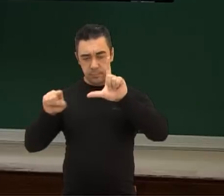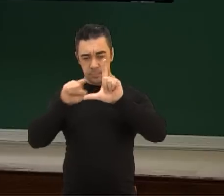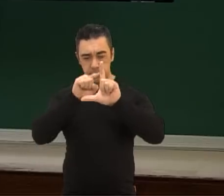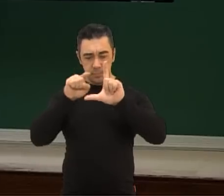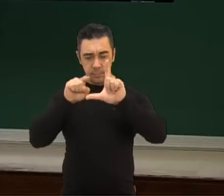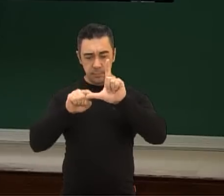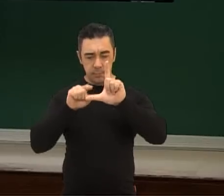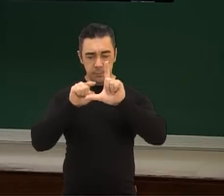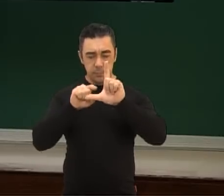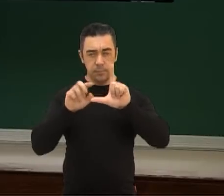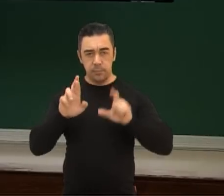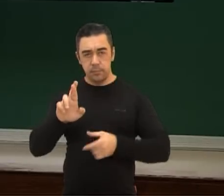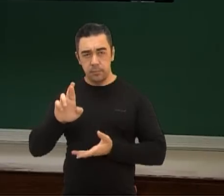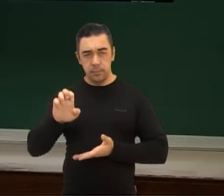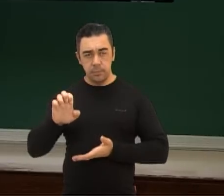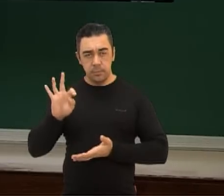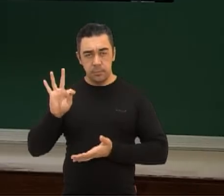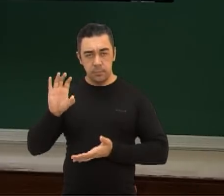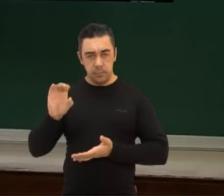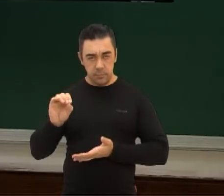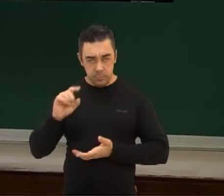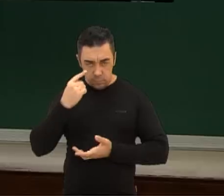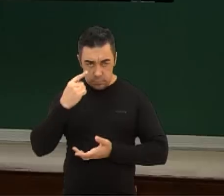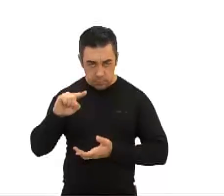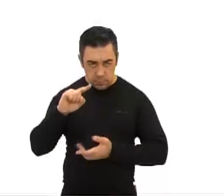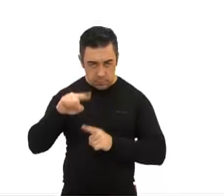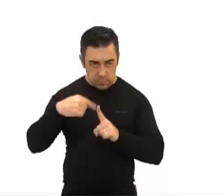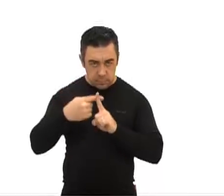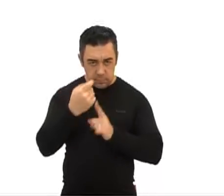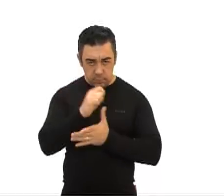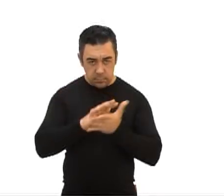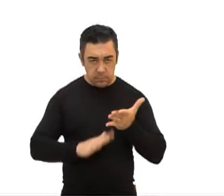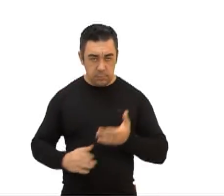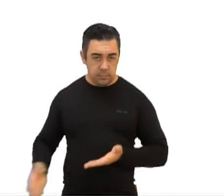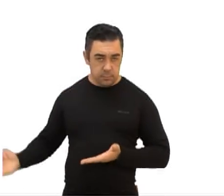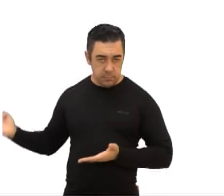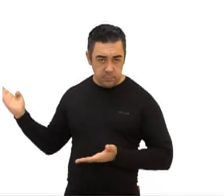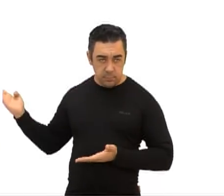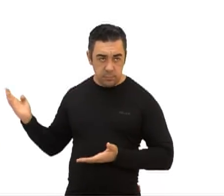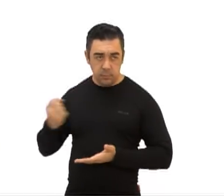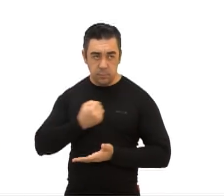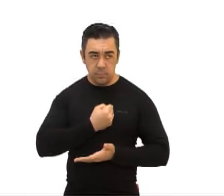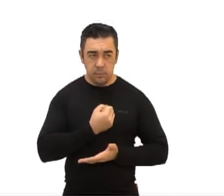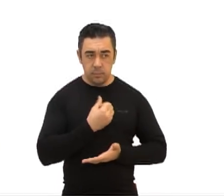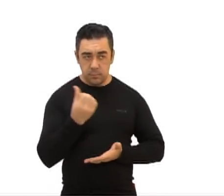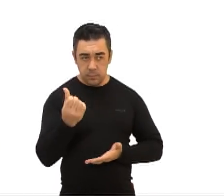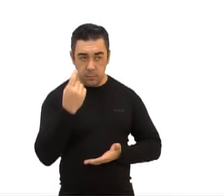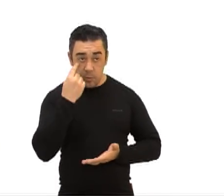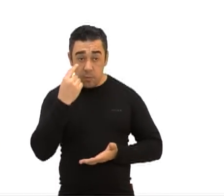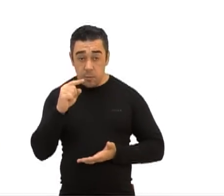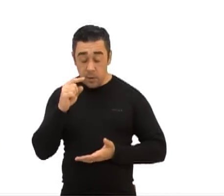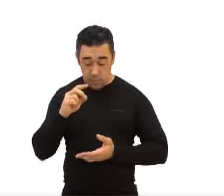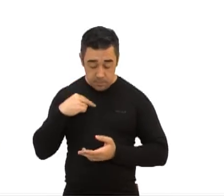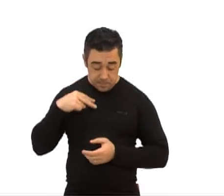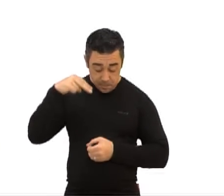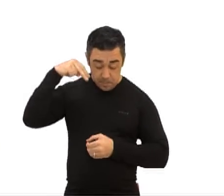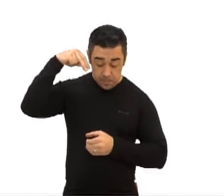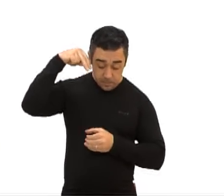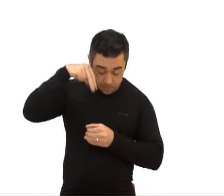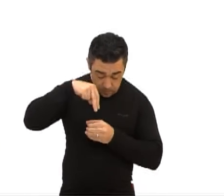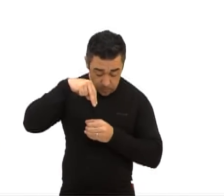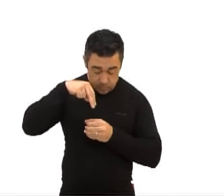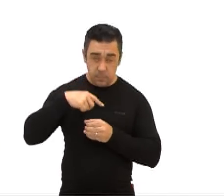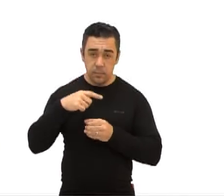Vamos resolver mais um exercício? Vejamos aqui. Na figura a seguir, vista de cima,